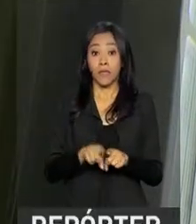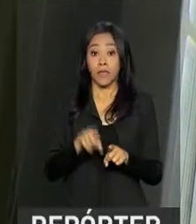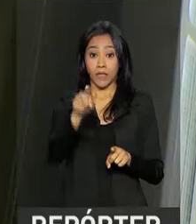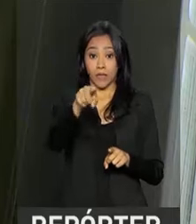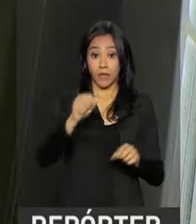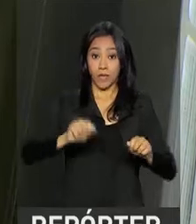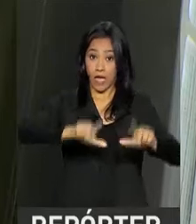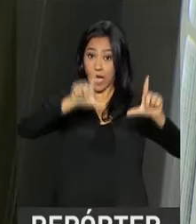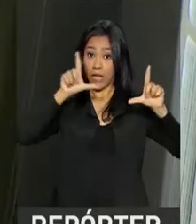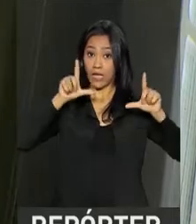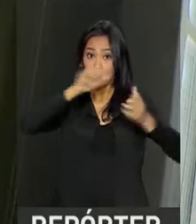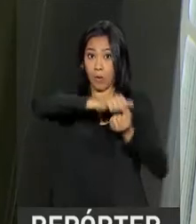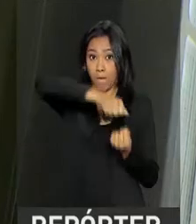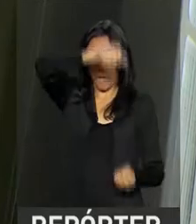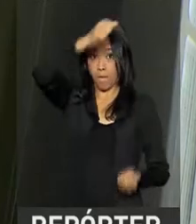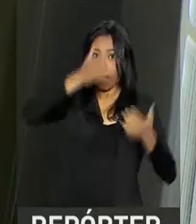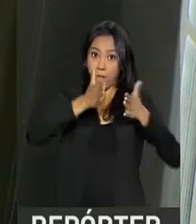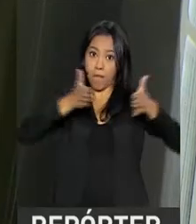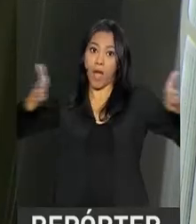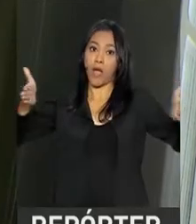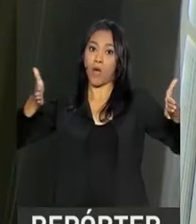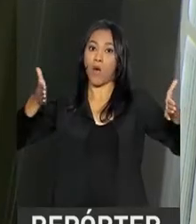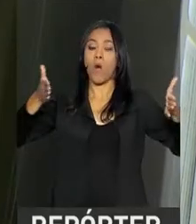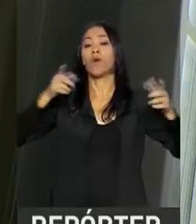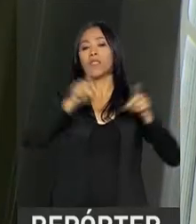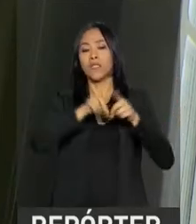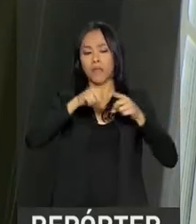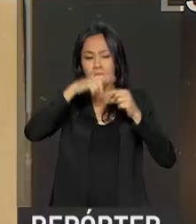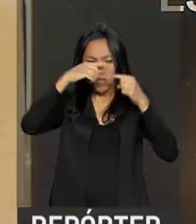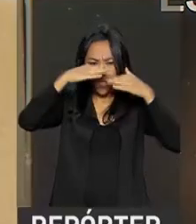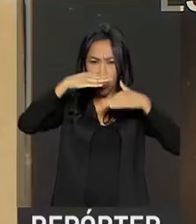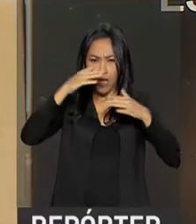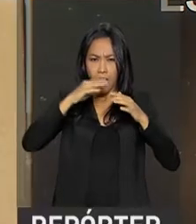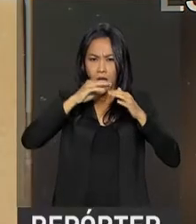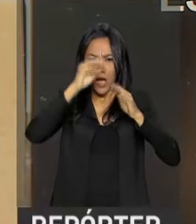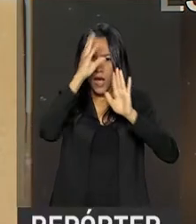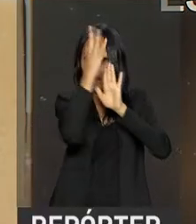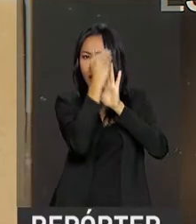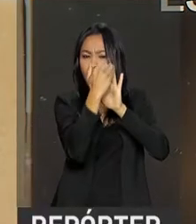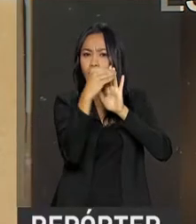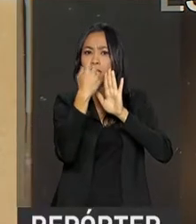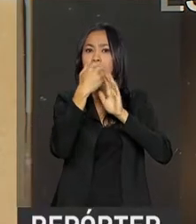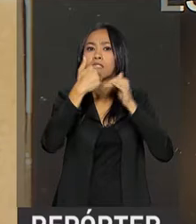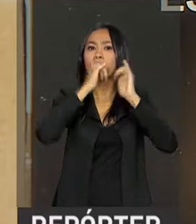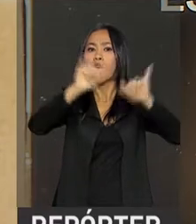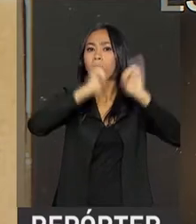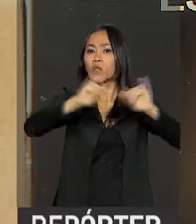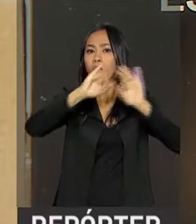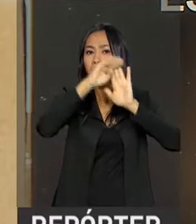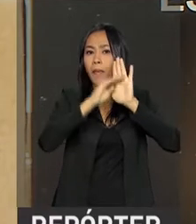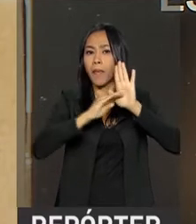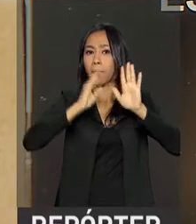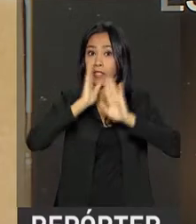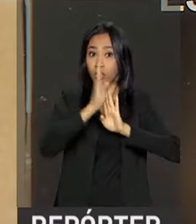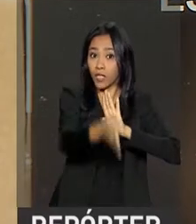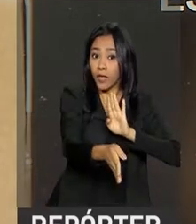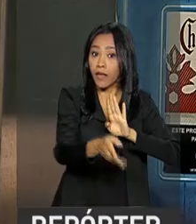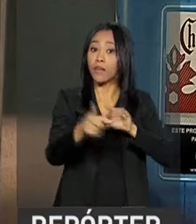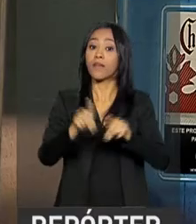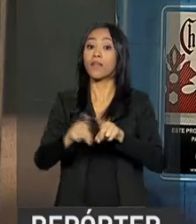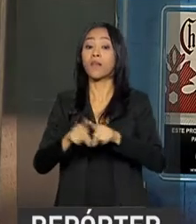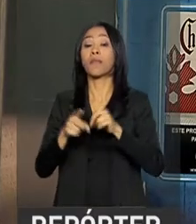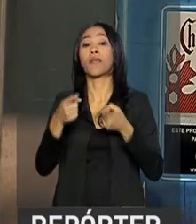cartazes serão maiores e as mensagens mais diretas e conformações de substâncias nocivas à saúde